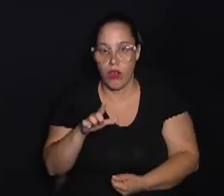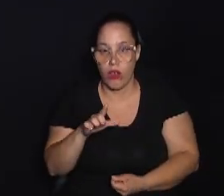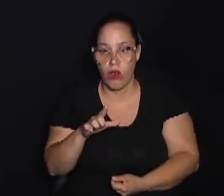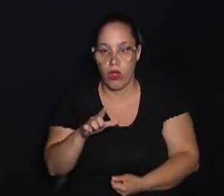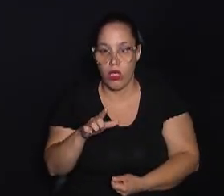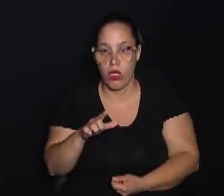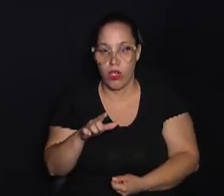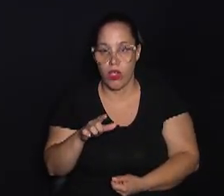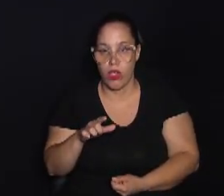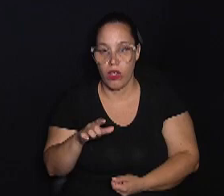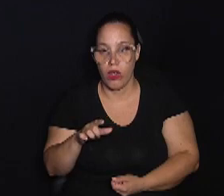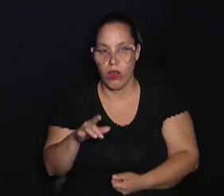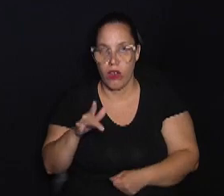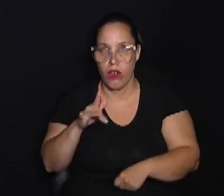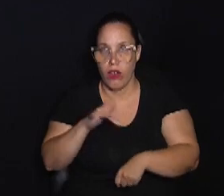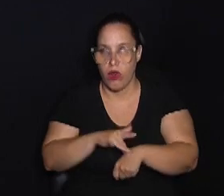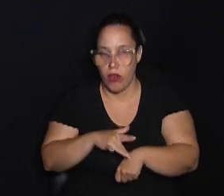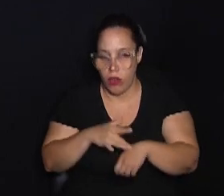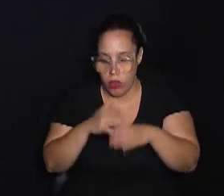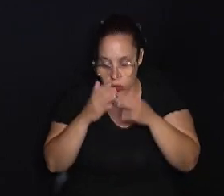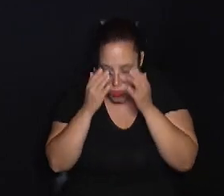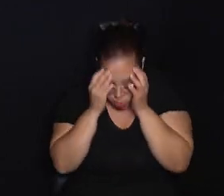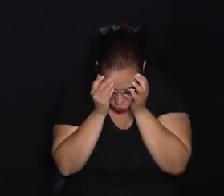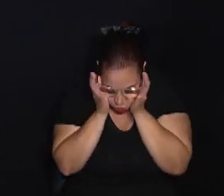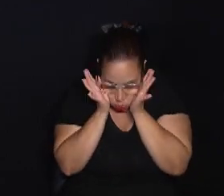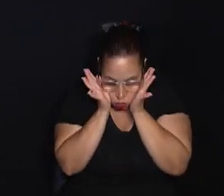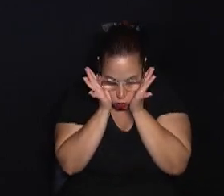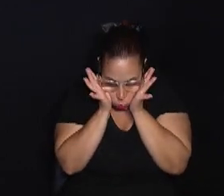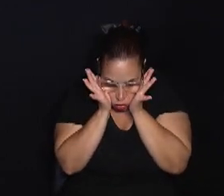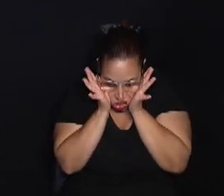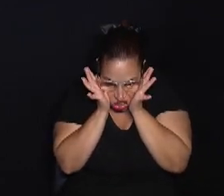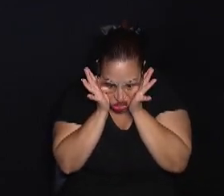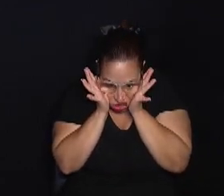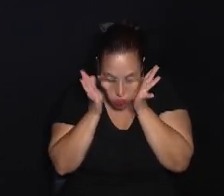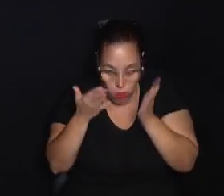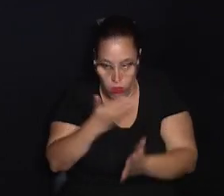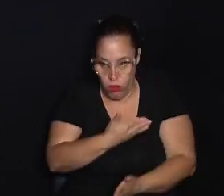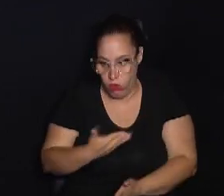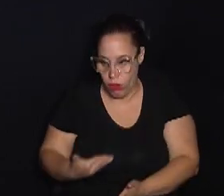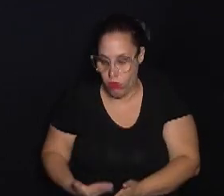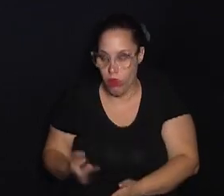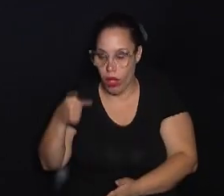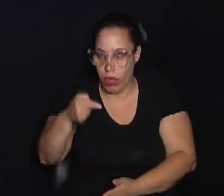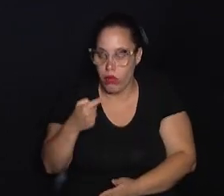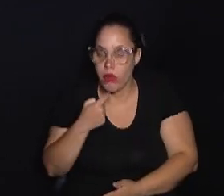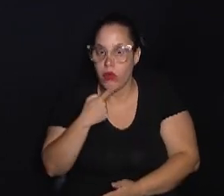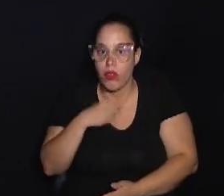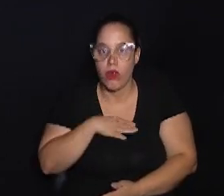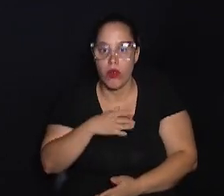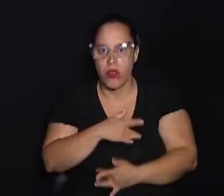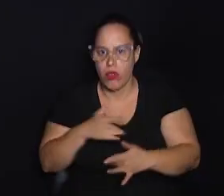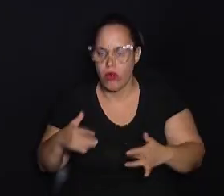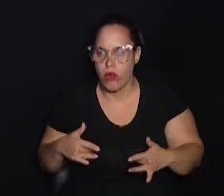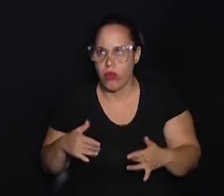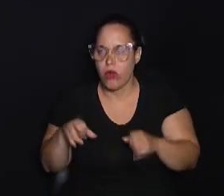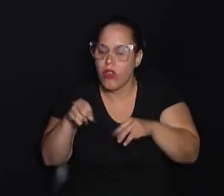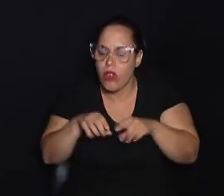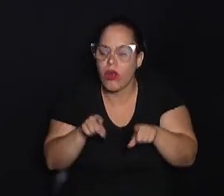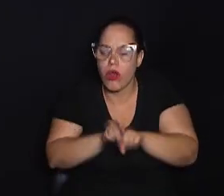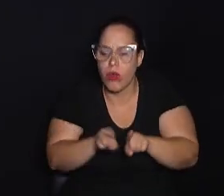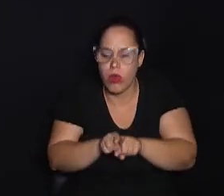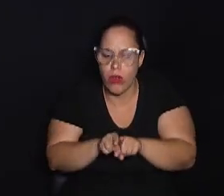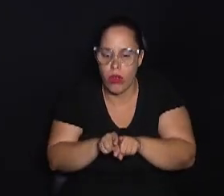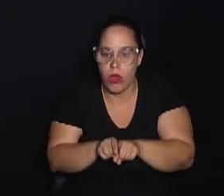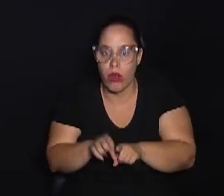extras. Isso é um absurdo. Por quê? No serviço público hoje aqui do município, não só de saúde, né, mas educação também,